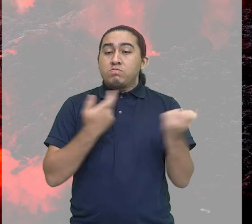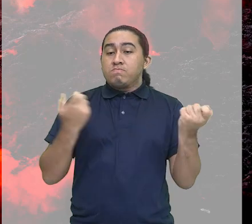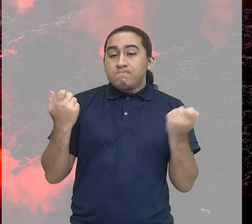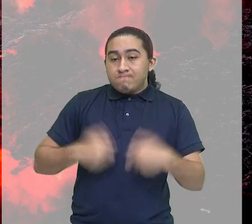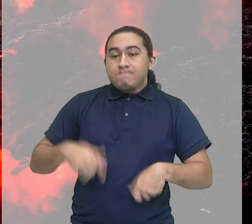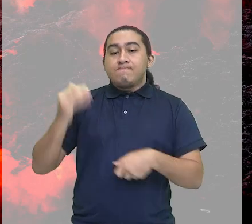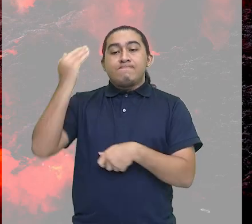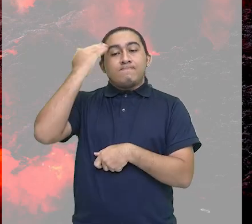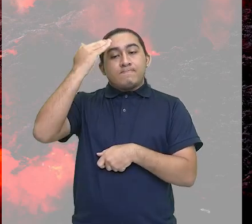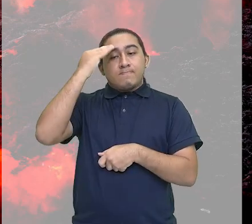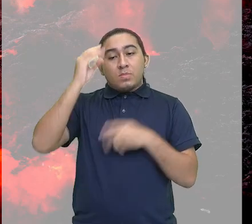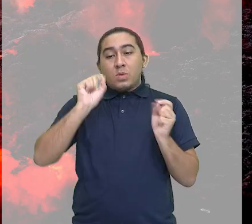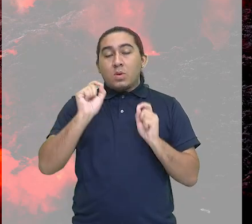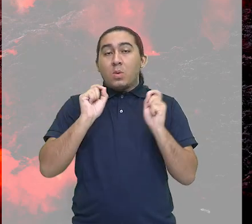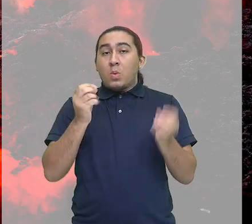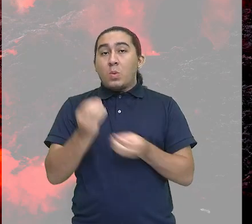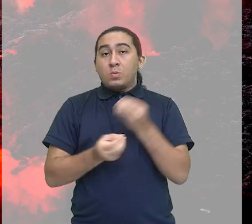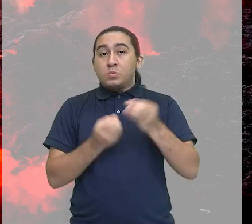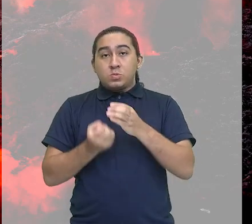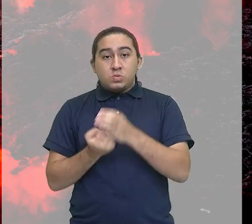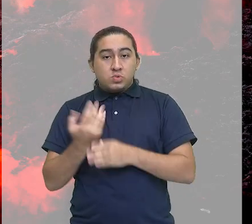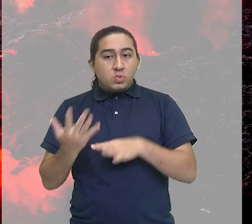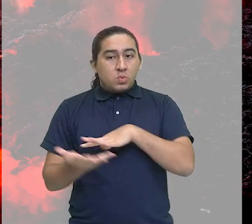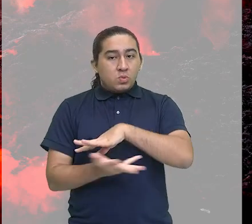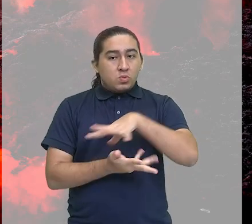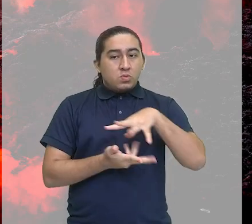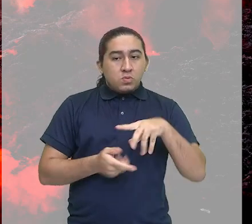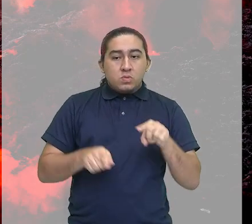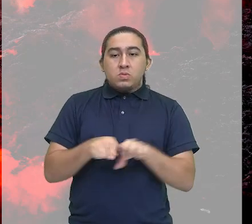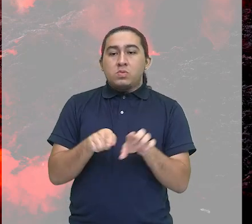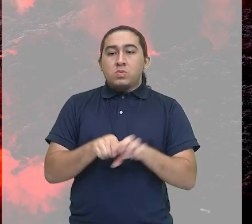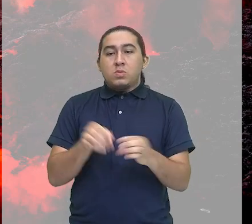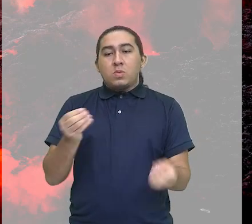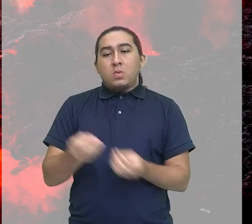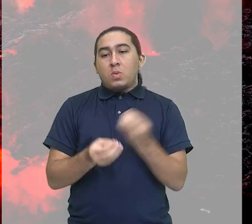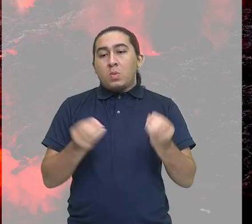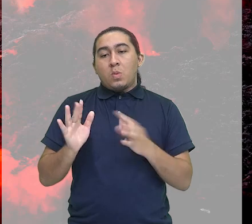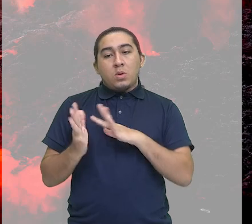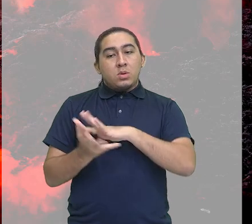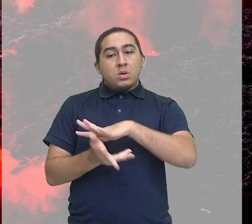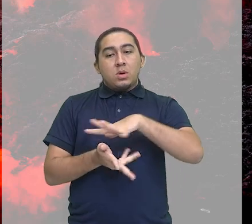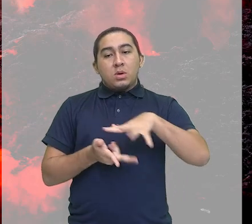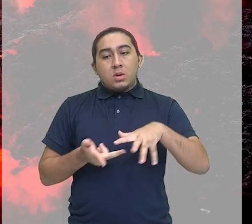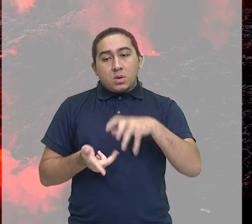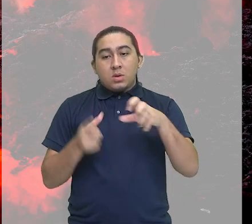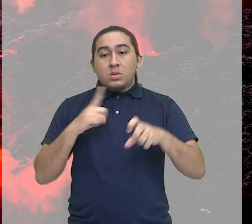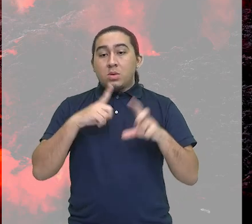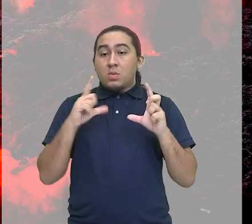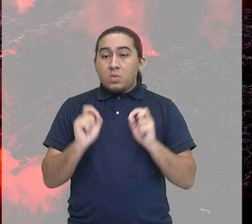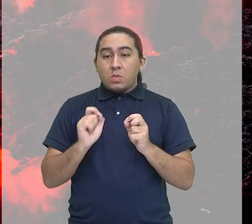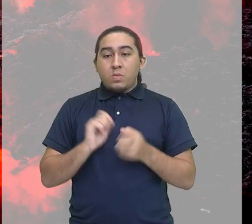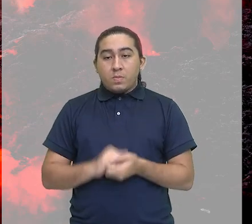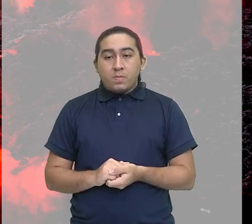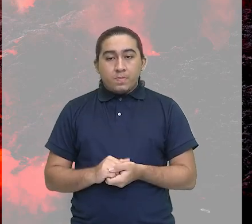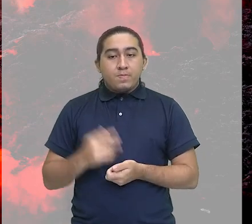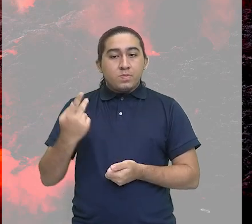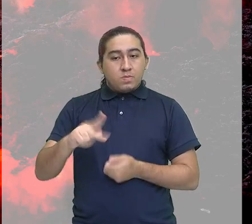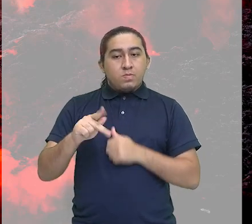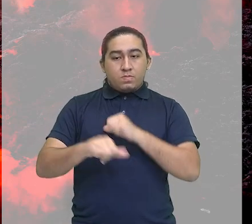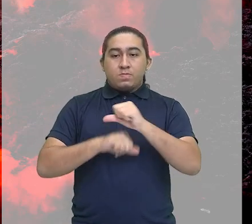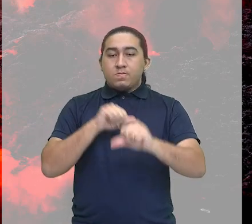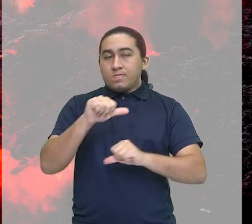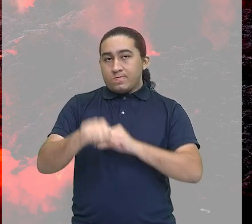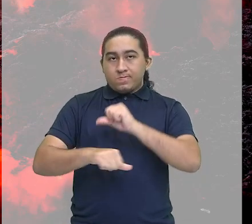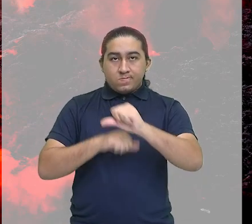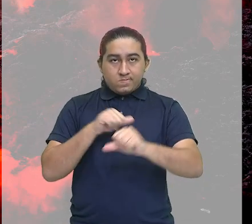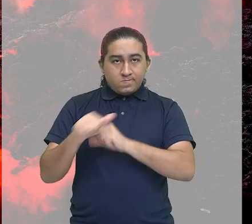entender tanto a formação do universo, né, o quanto que a Terra, né, teve ali as suas